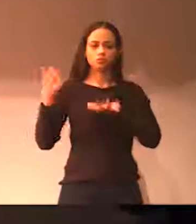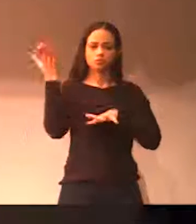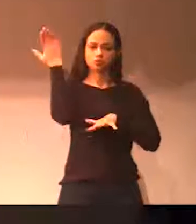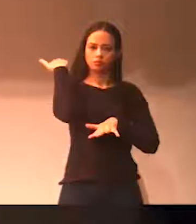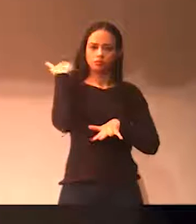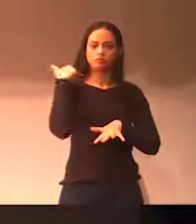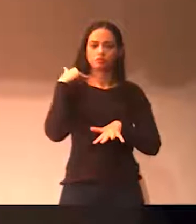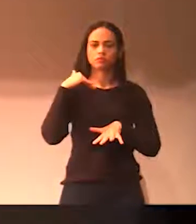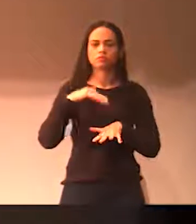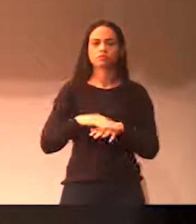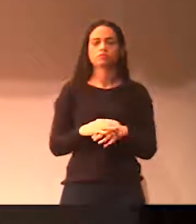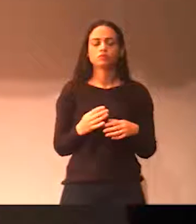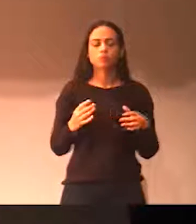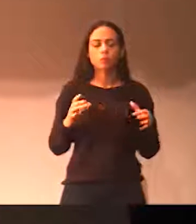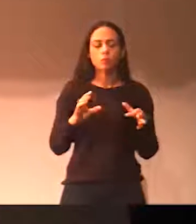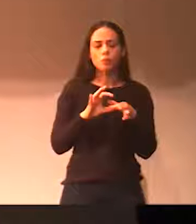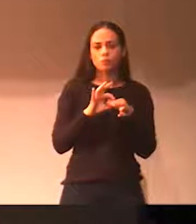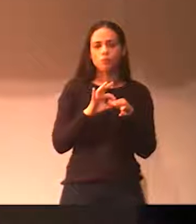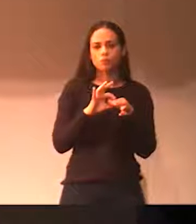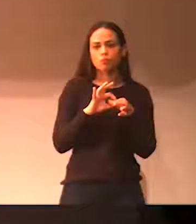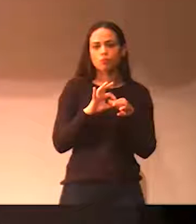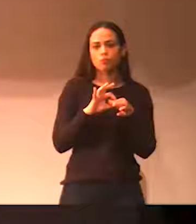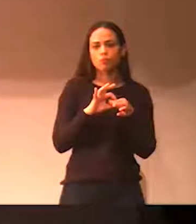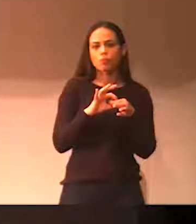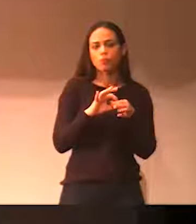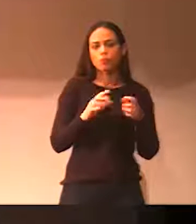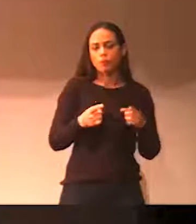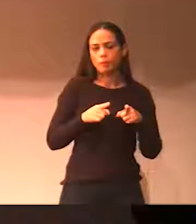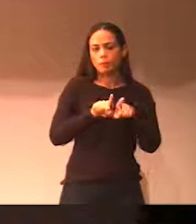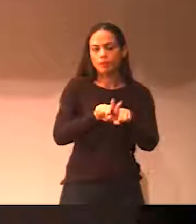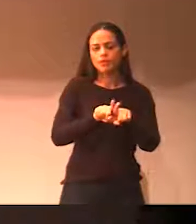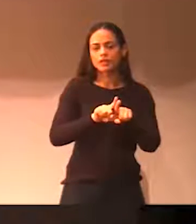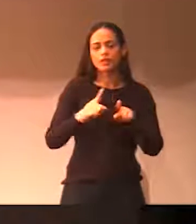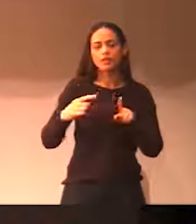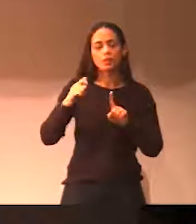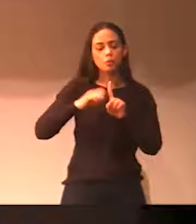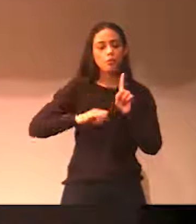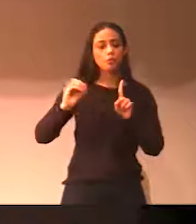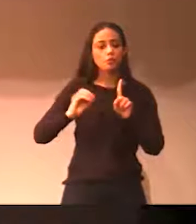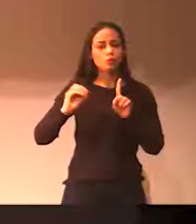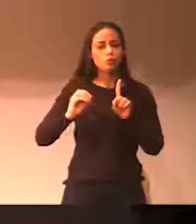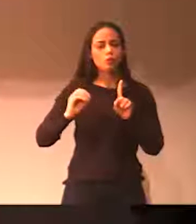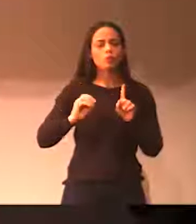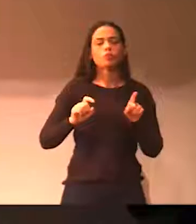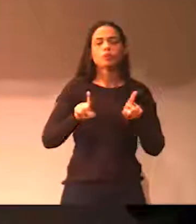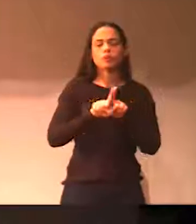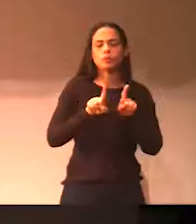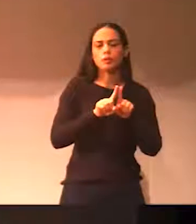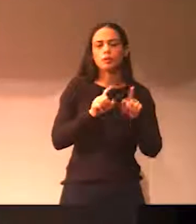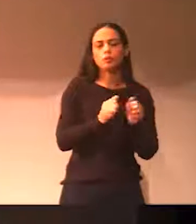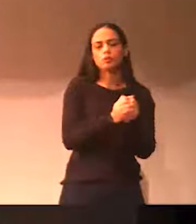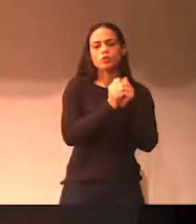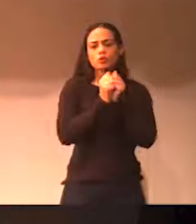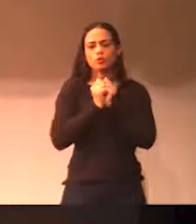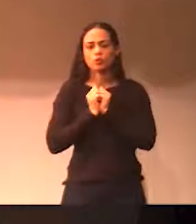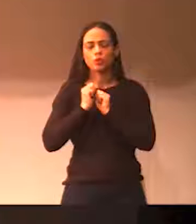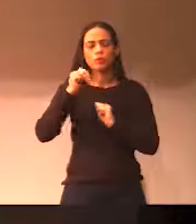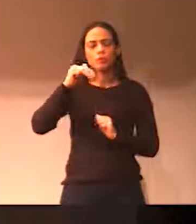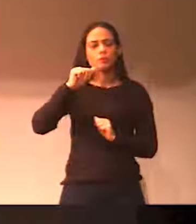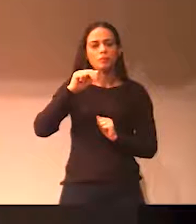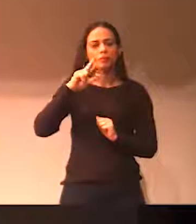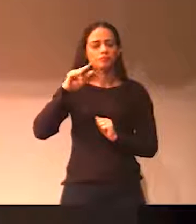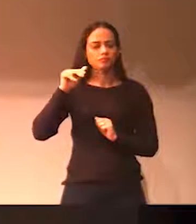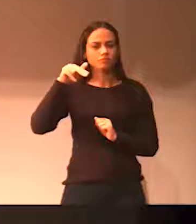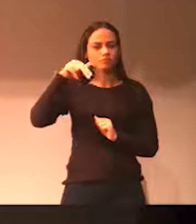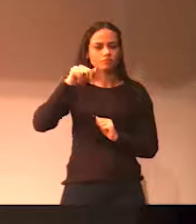do governador, Márcio França, que vai nos convidar para o evento em outubro, os livros que a Mariana Penteado escreveu sobre educação ambiental